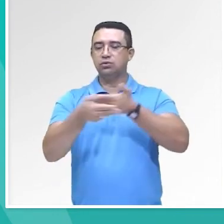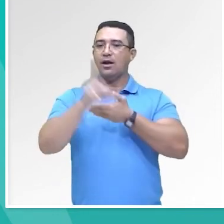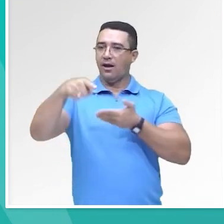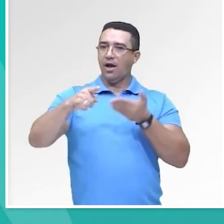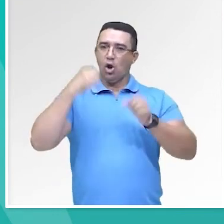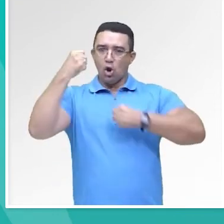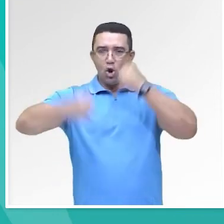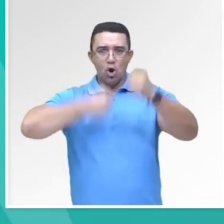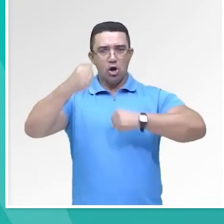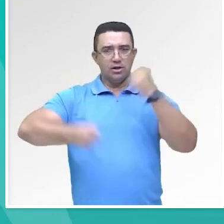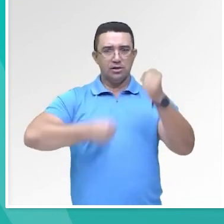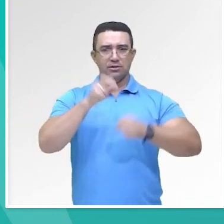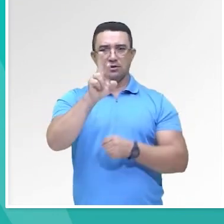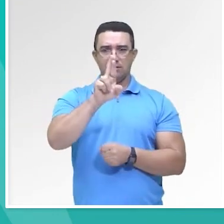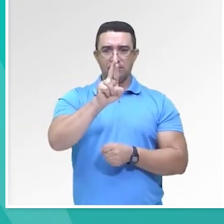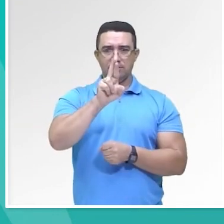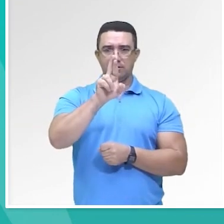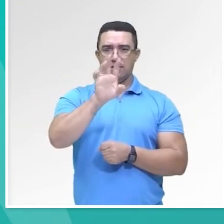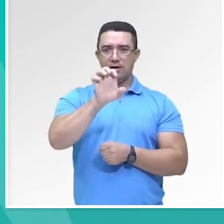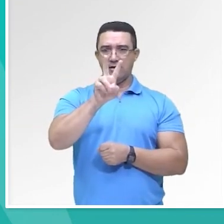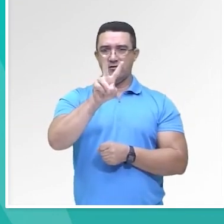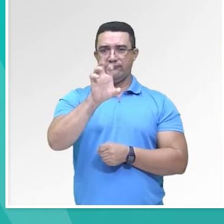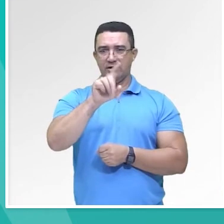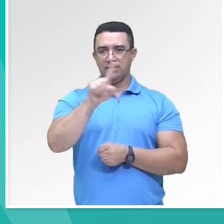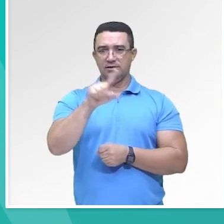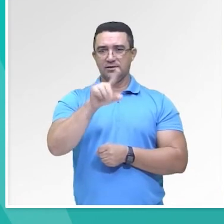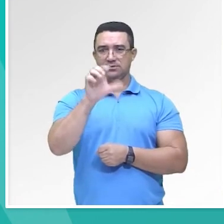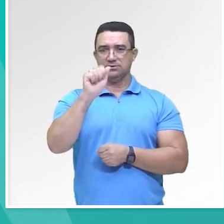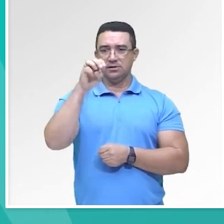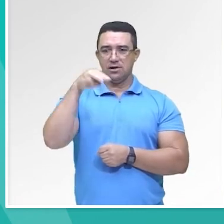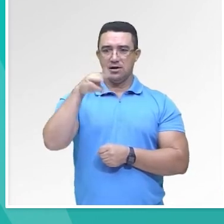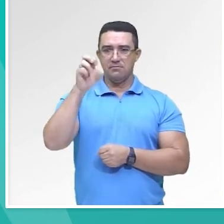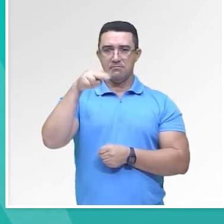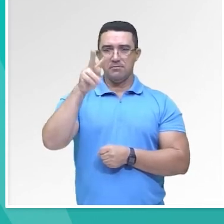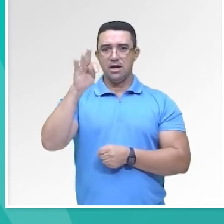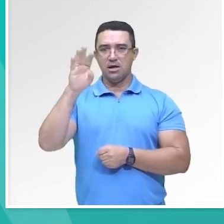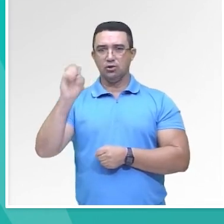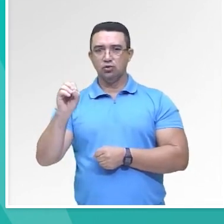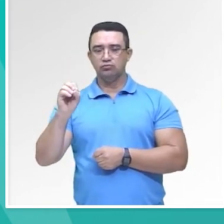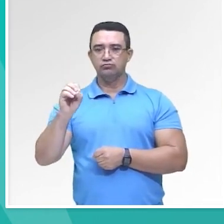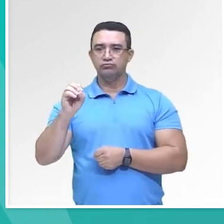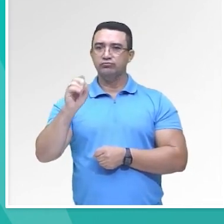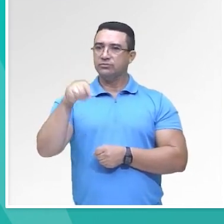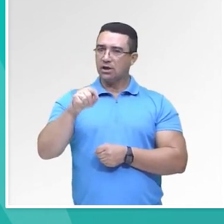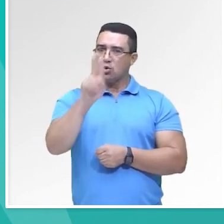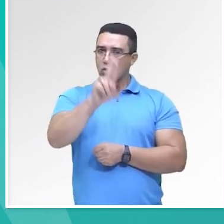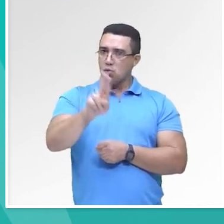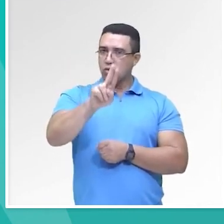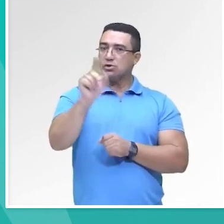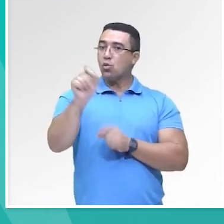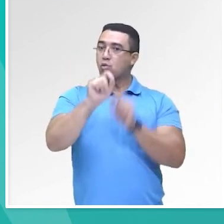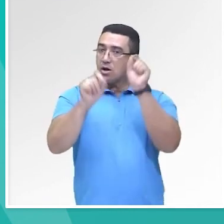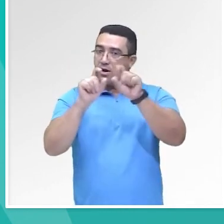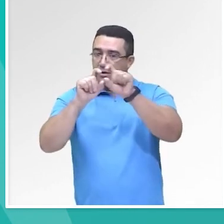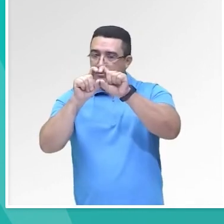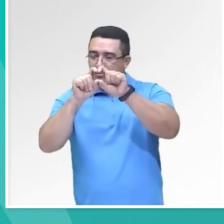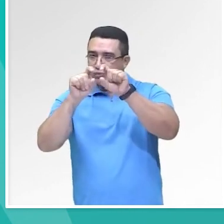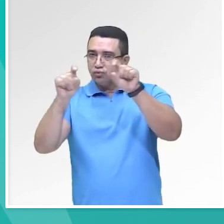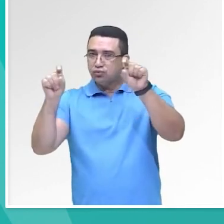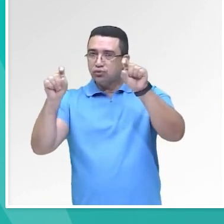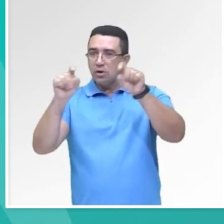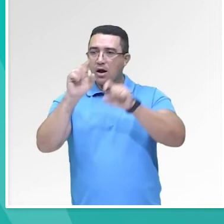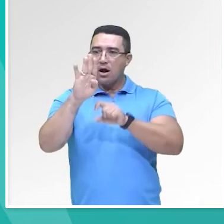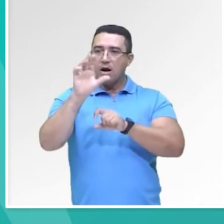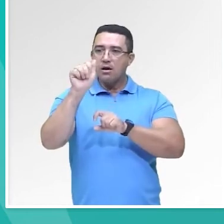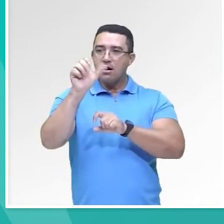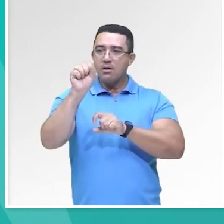de revezamento. Lembrem-se, ela tem o uso de um equipamento, que no caso é o bastão, que deve ser